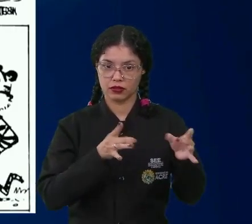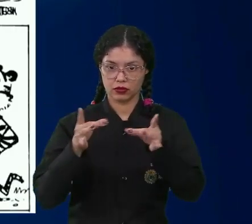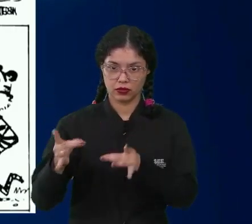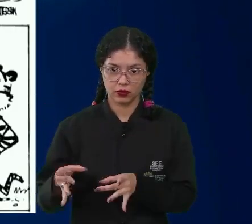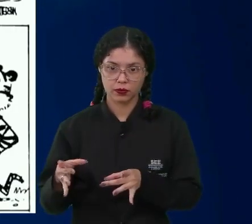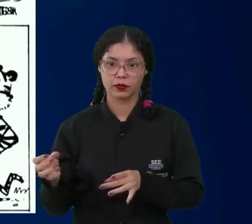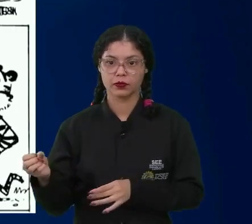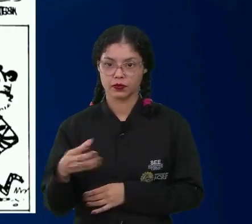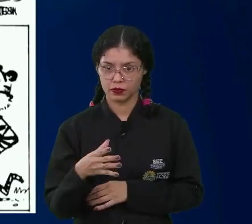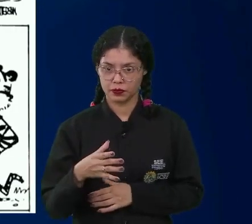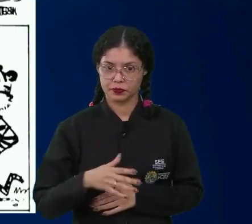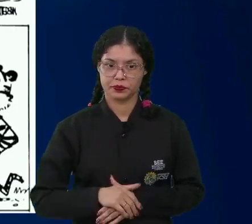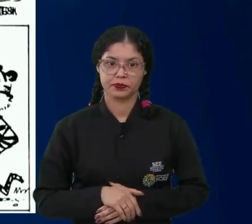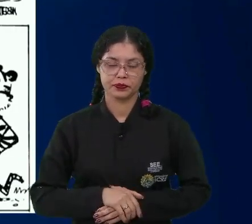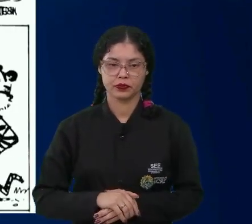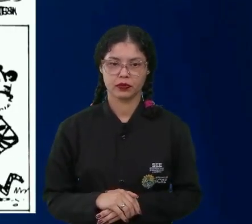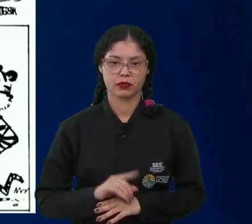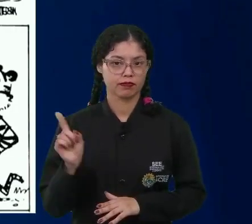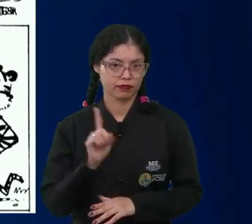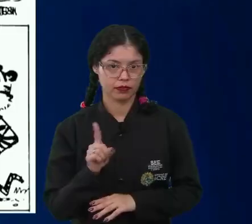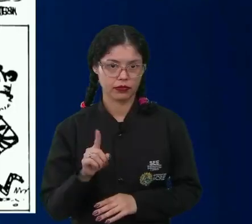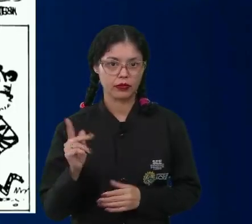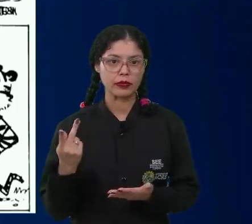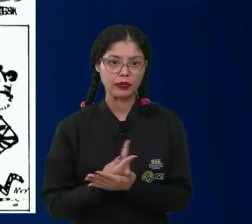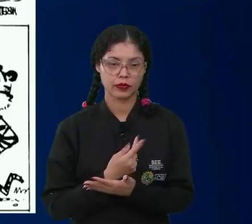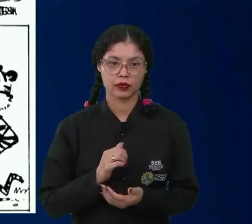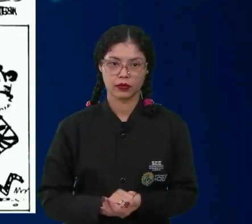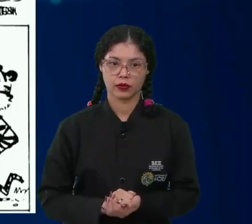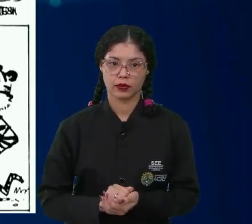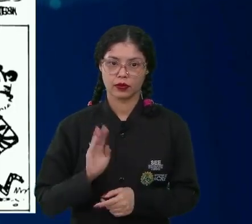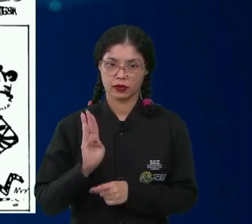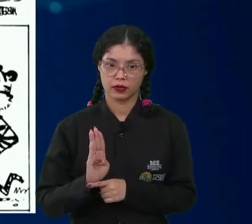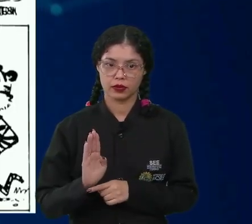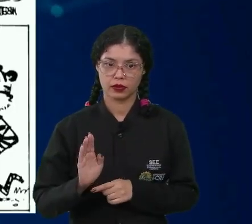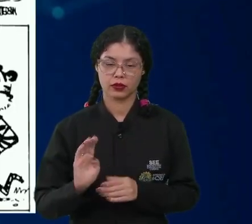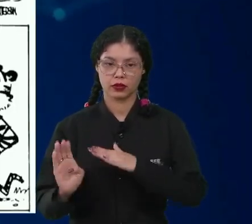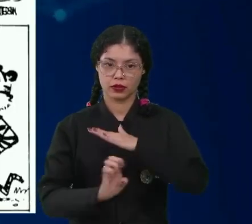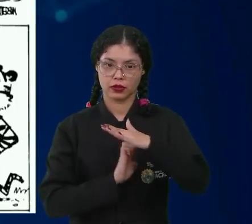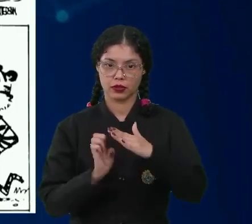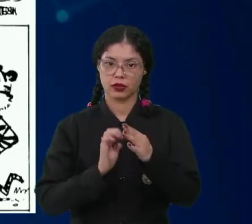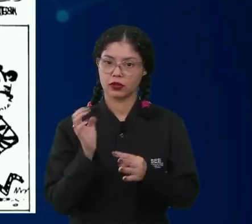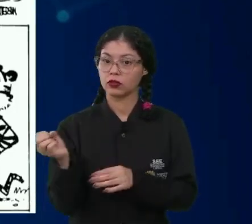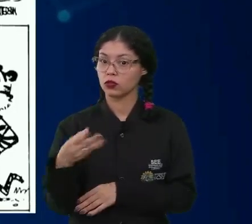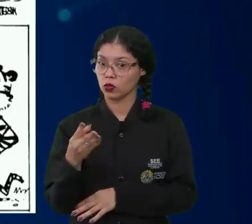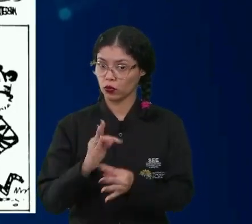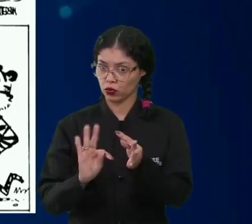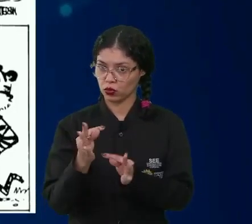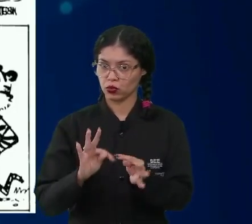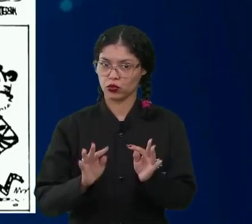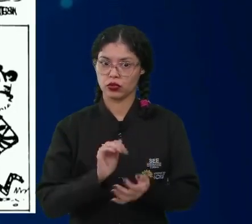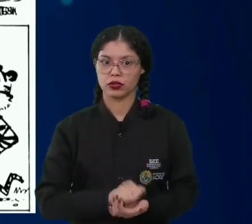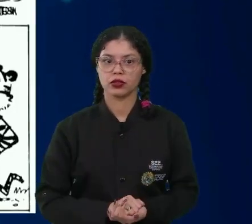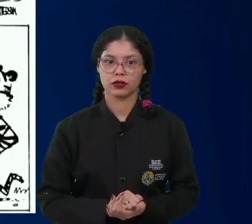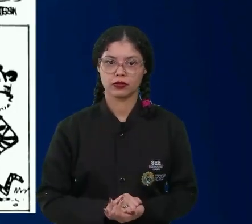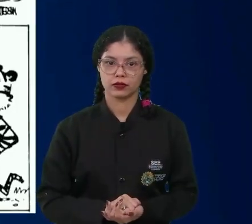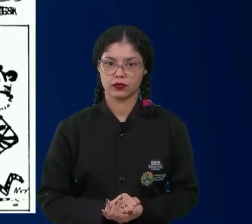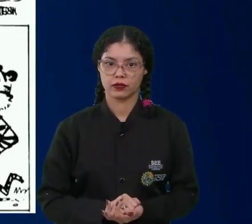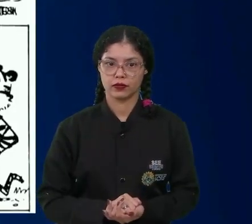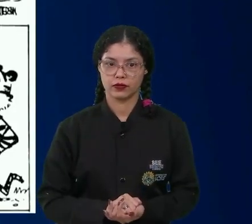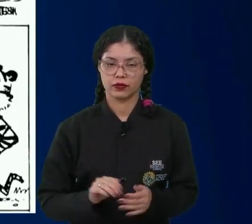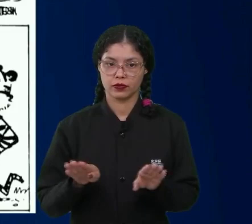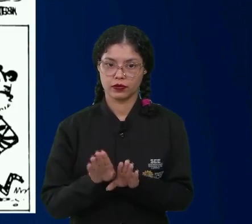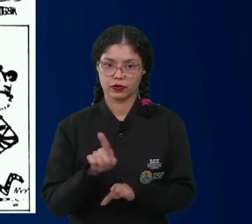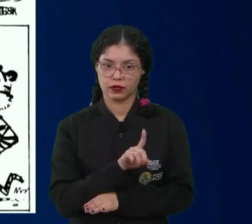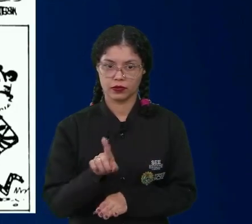disputa por novos mercados? Não, errado. Opção B, emprego de novas tecnologias?